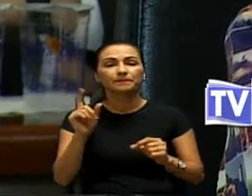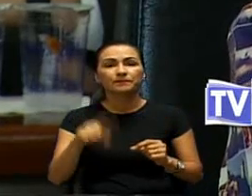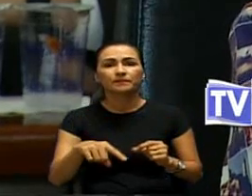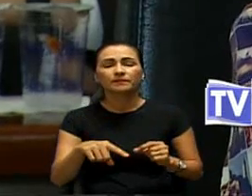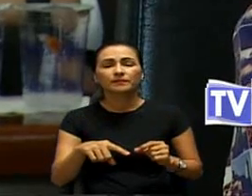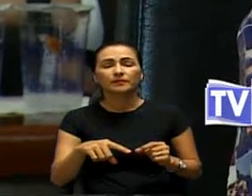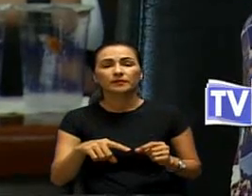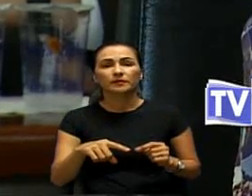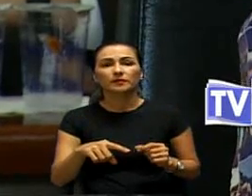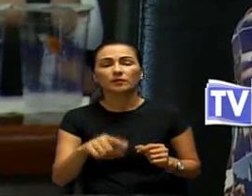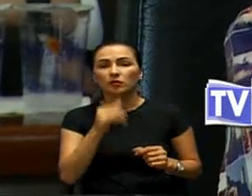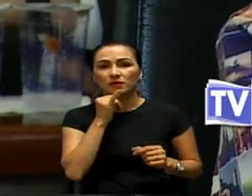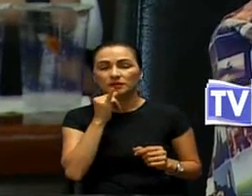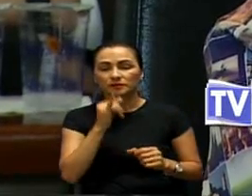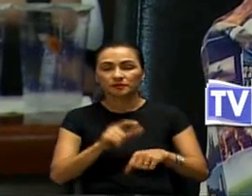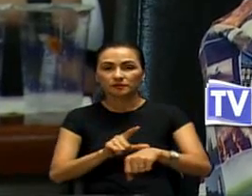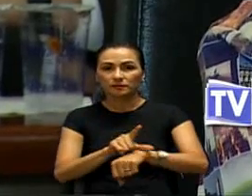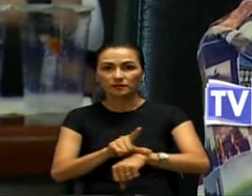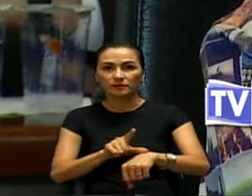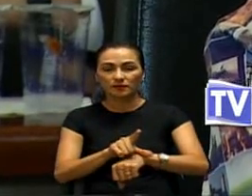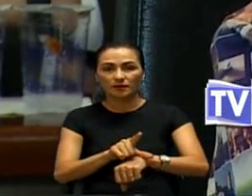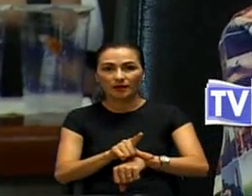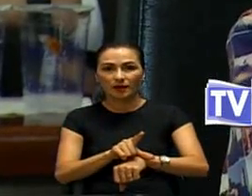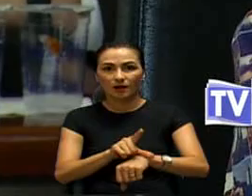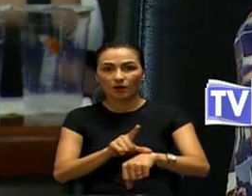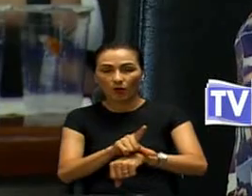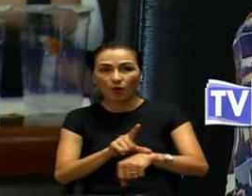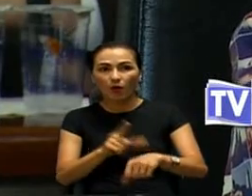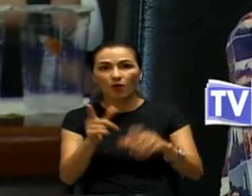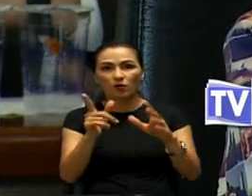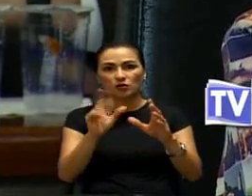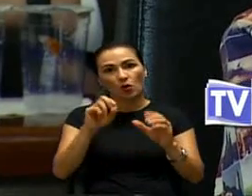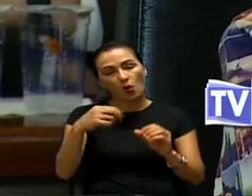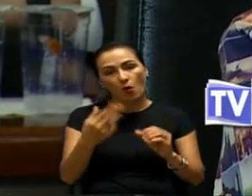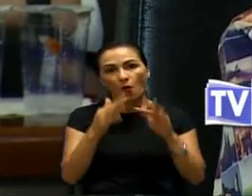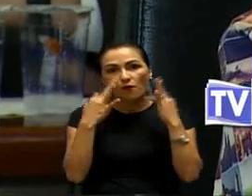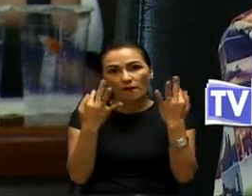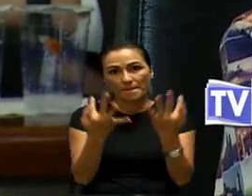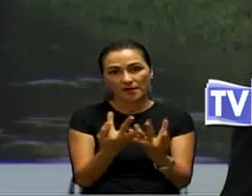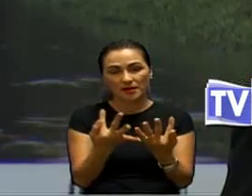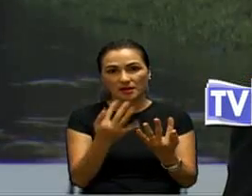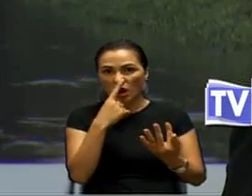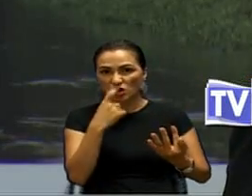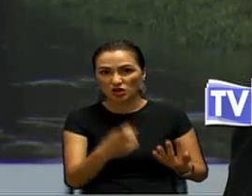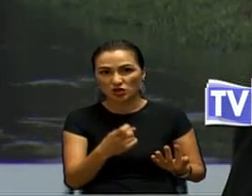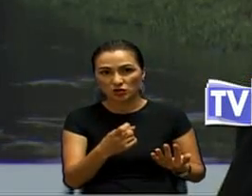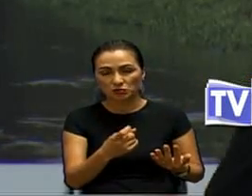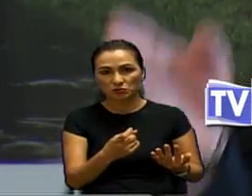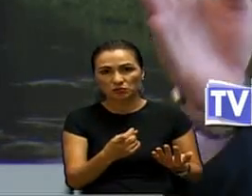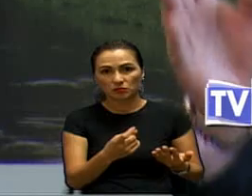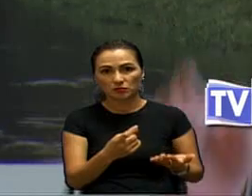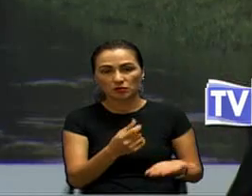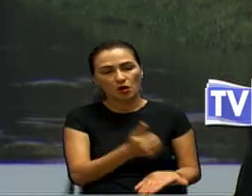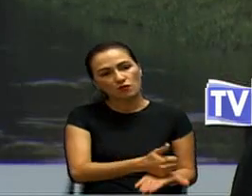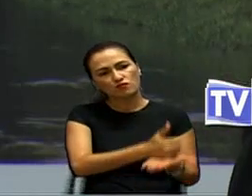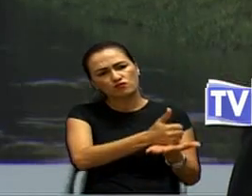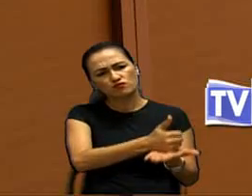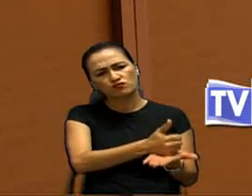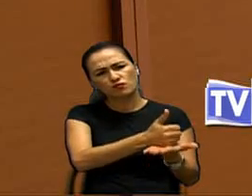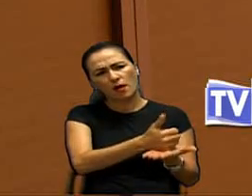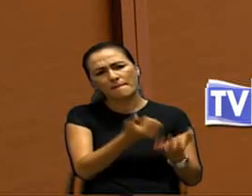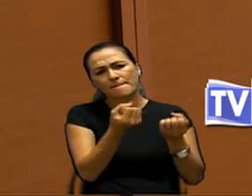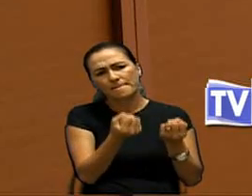que o estabelecimento comercial ou a família produz. Vereadora, se me permite uma parte, se a senhora citou Curitiba, eu, vereador